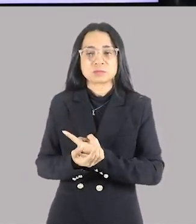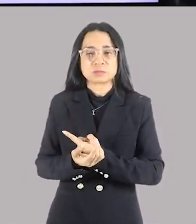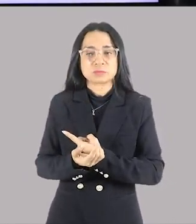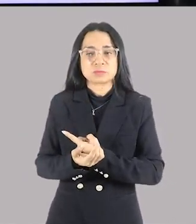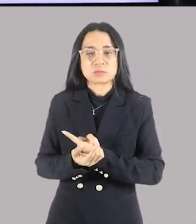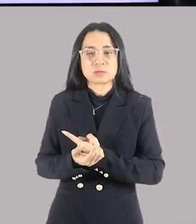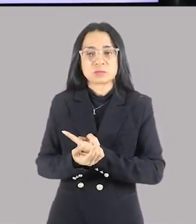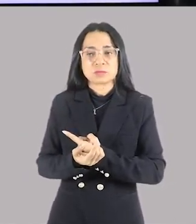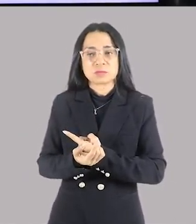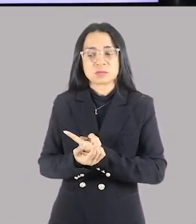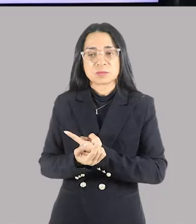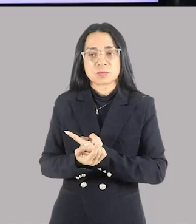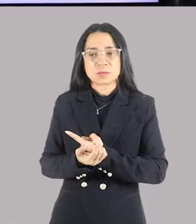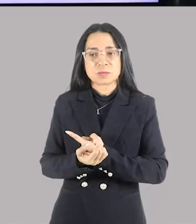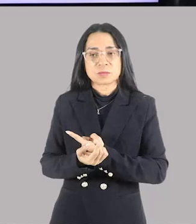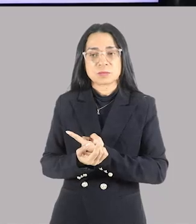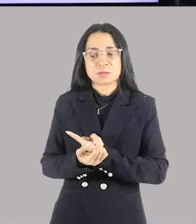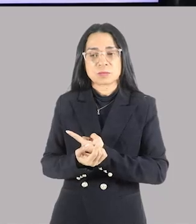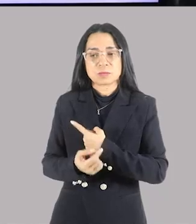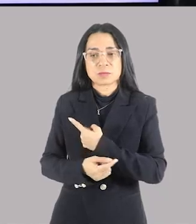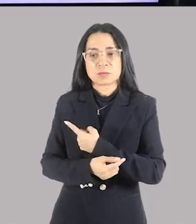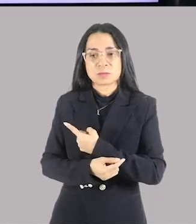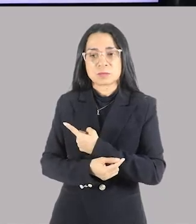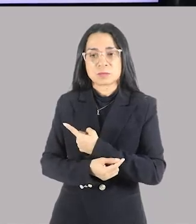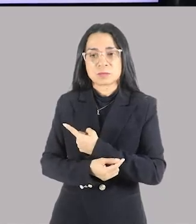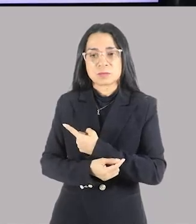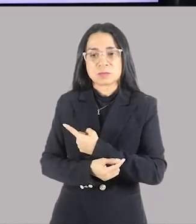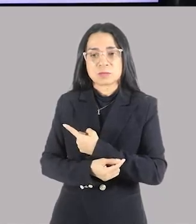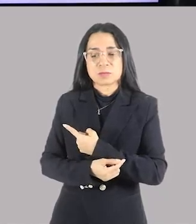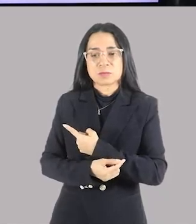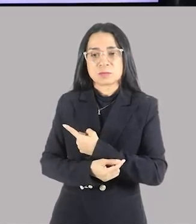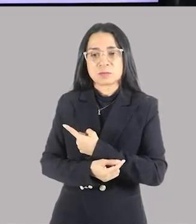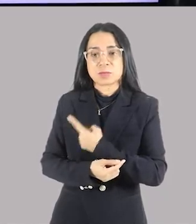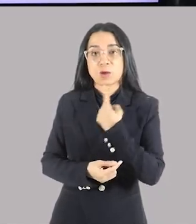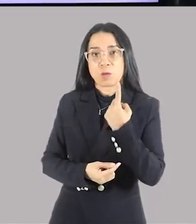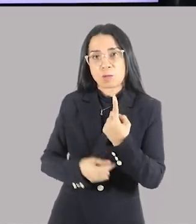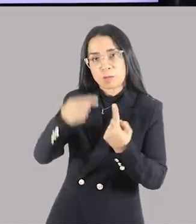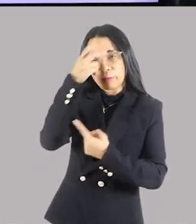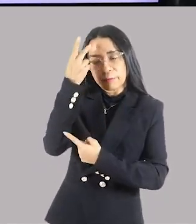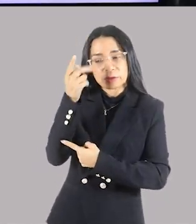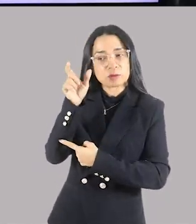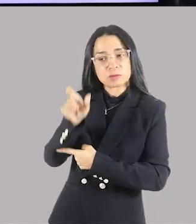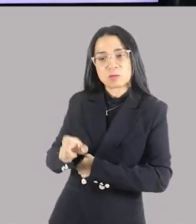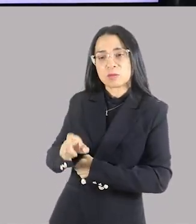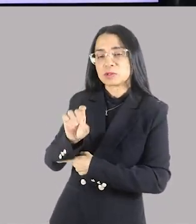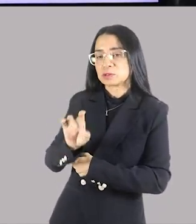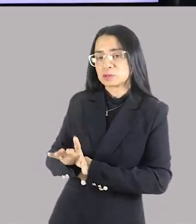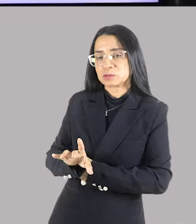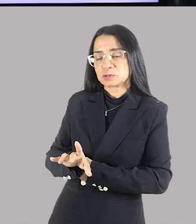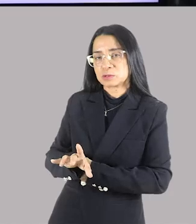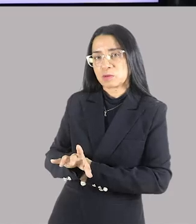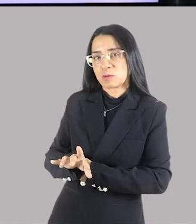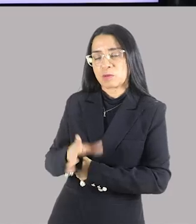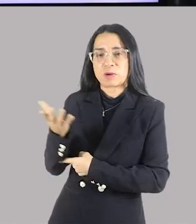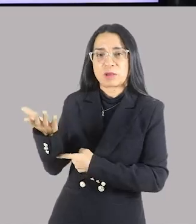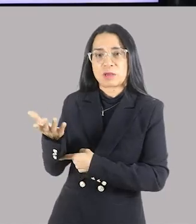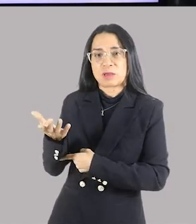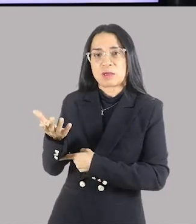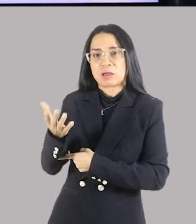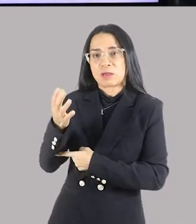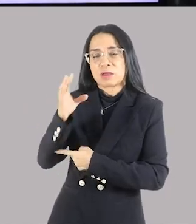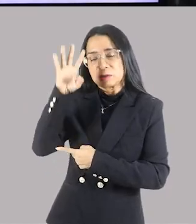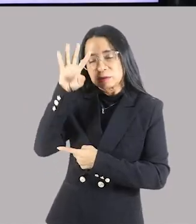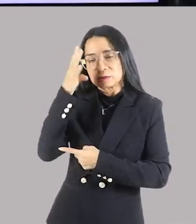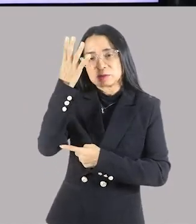Num órgão, quanto à atuação funcional singular ou unipessoal, um só agente público toma as decisões. Um só agente